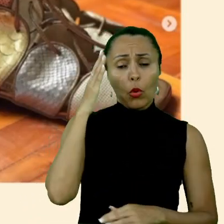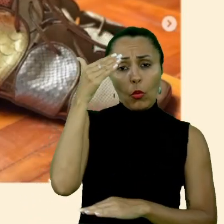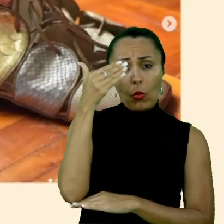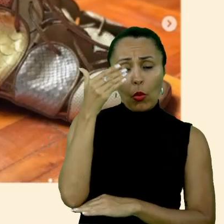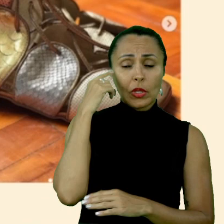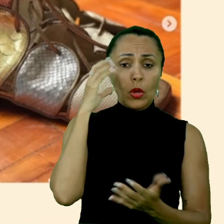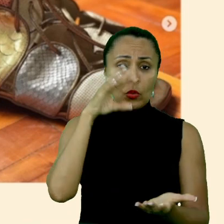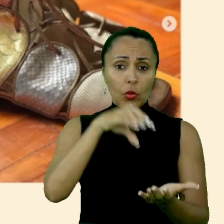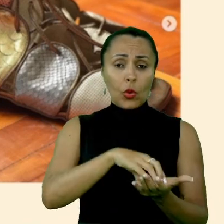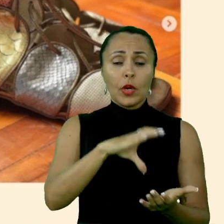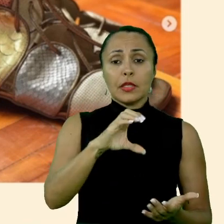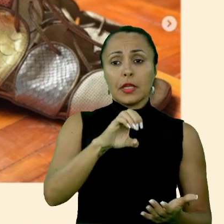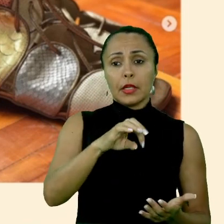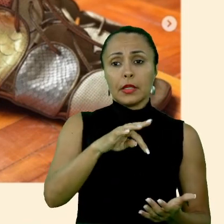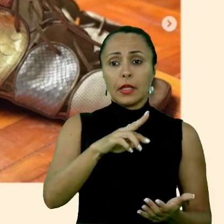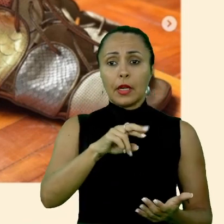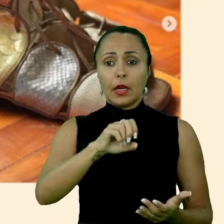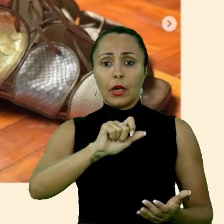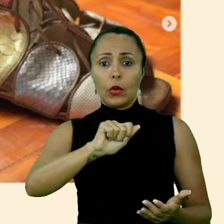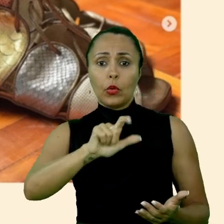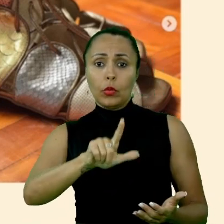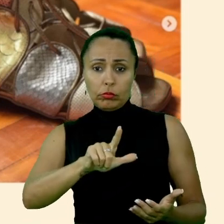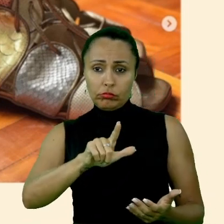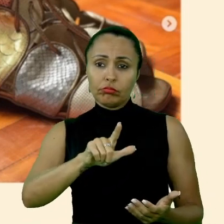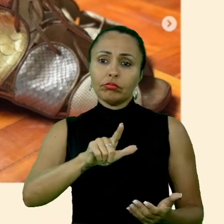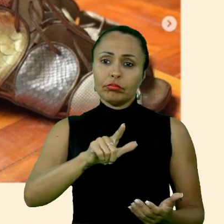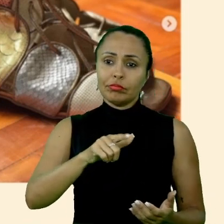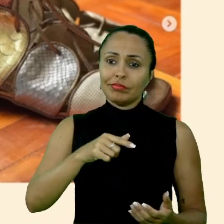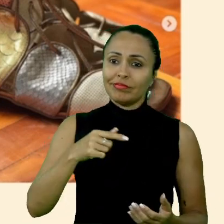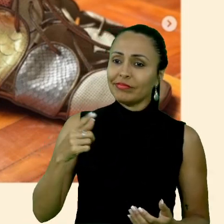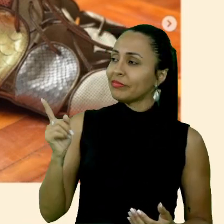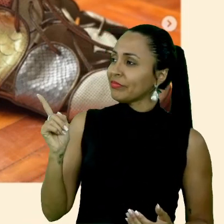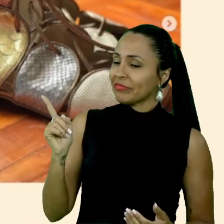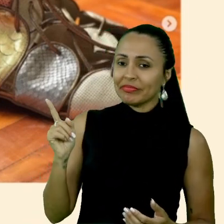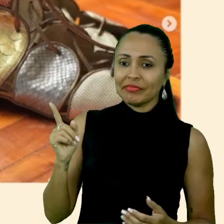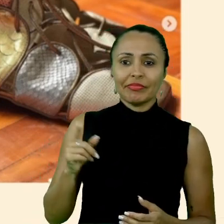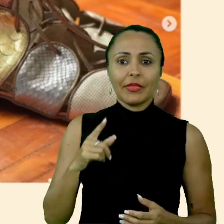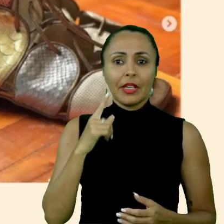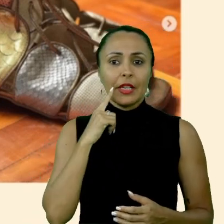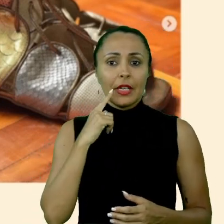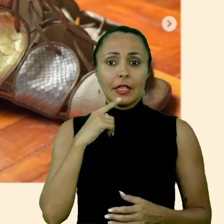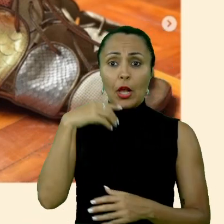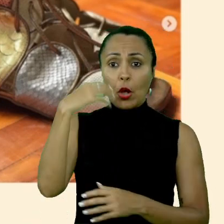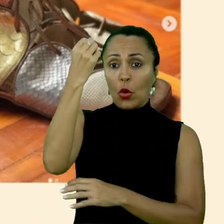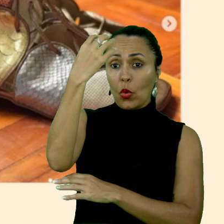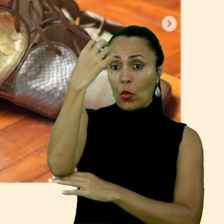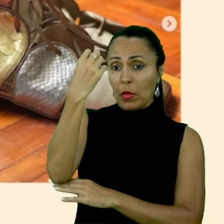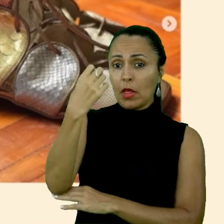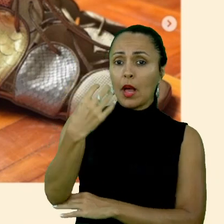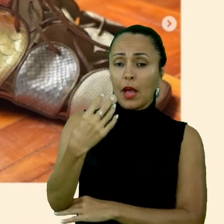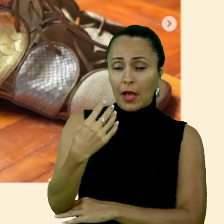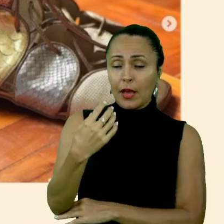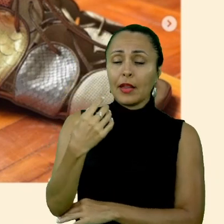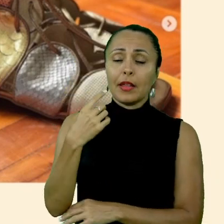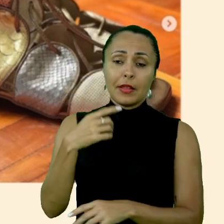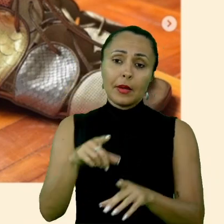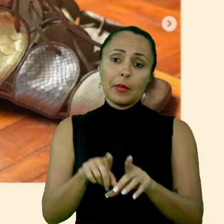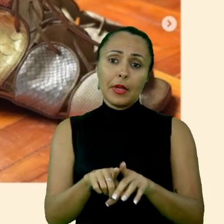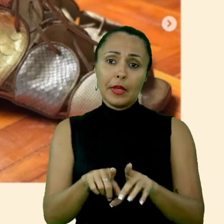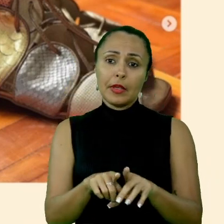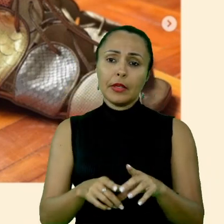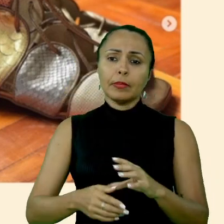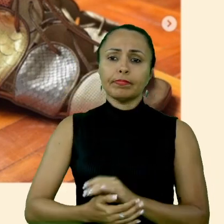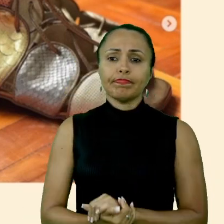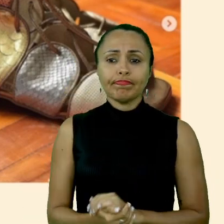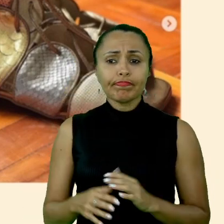autoral, tema de caderninhos da Brisa Criativa, essa luminária, que é a luminária Bicho-Pau, se eu não me engano.